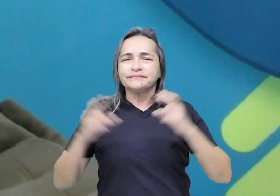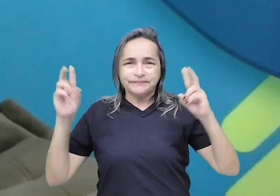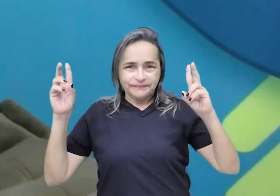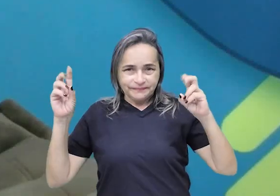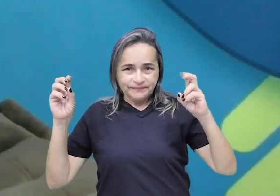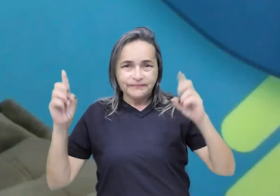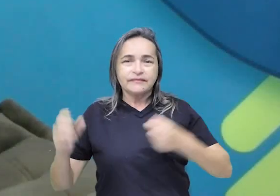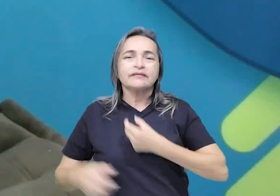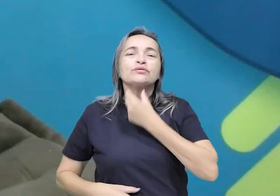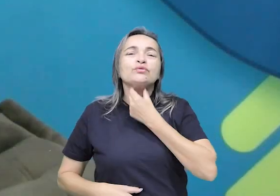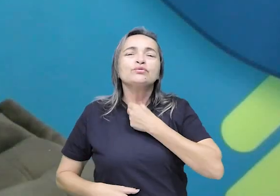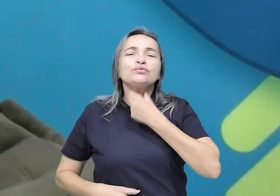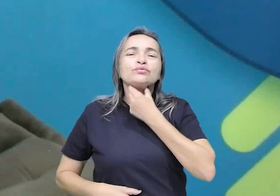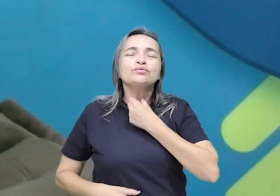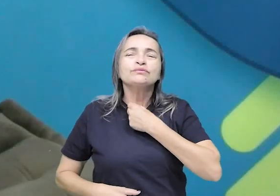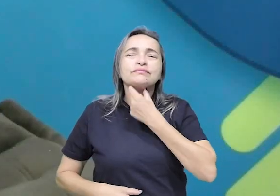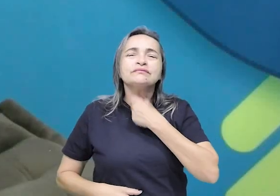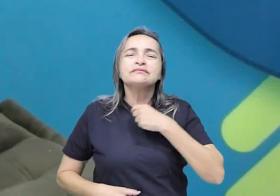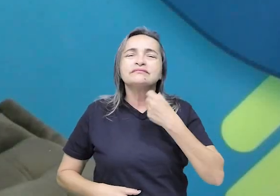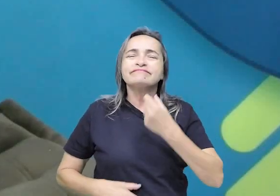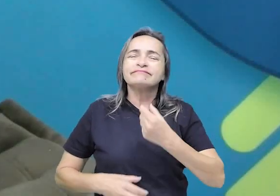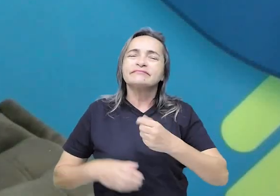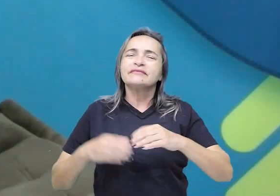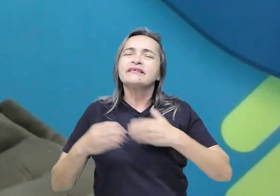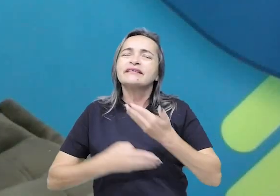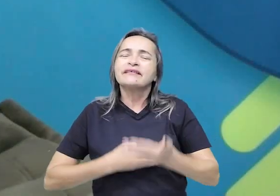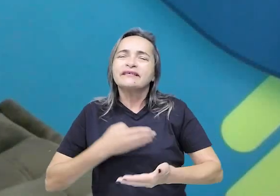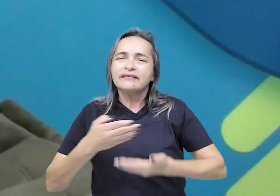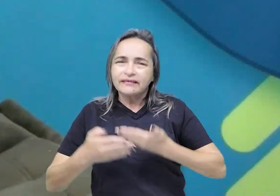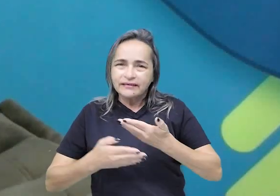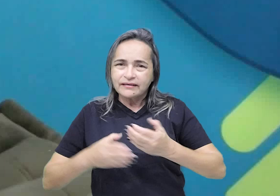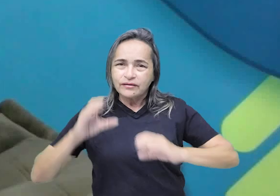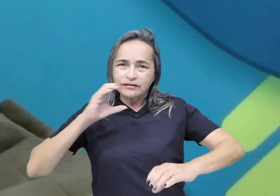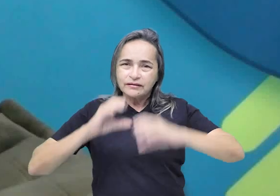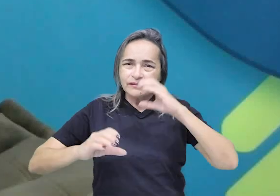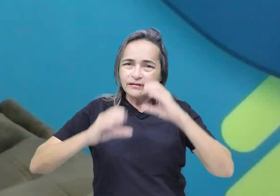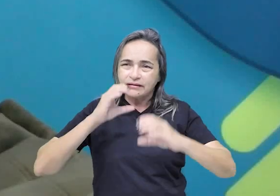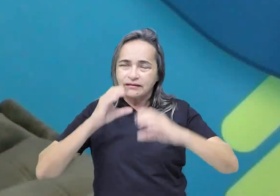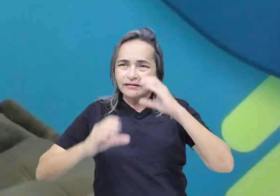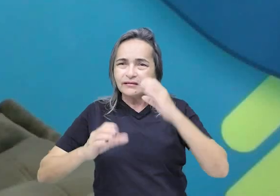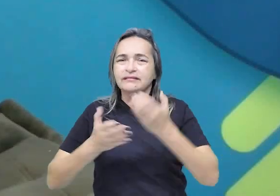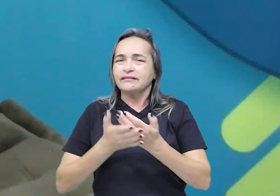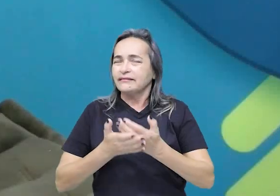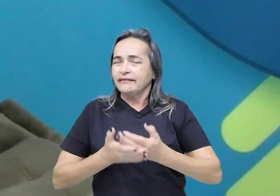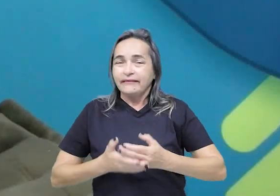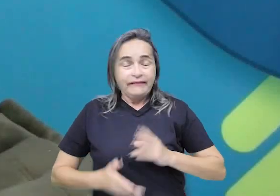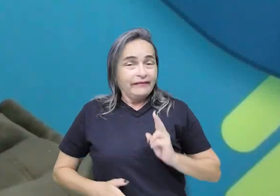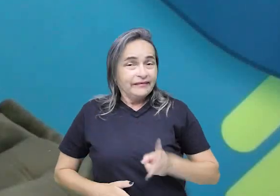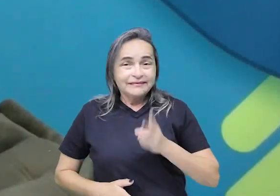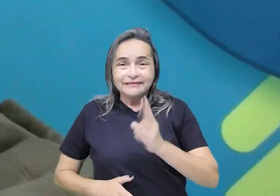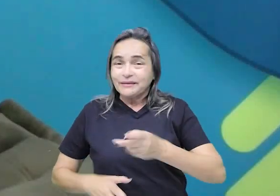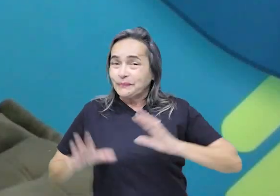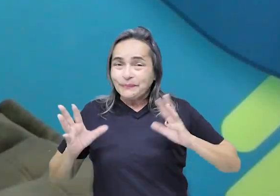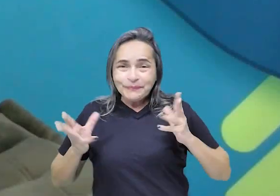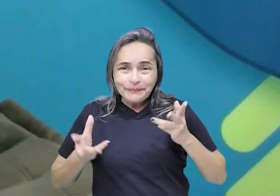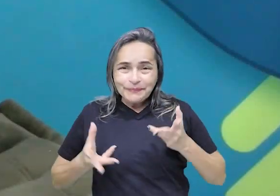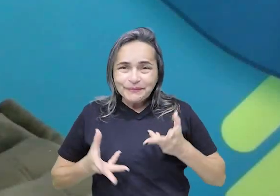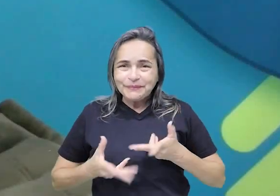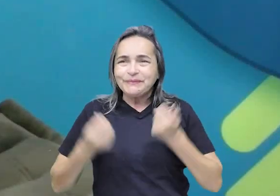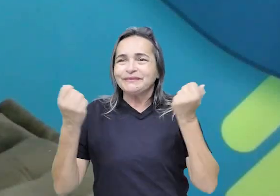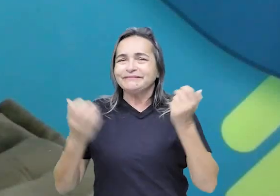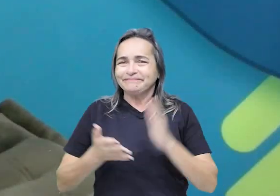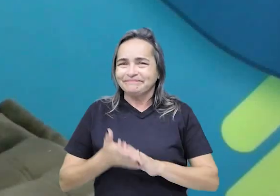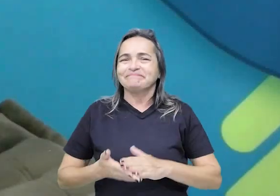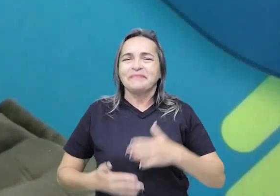aspectos fonoaudiológicos que envolvem a nossa comunicação, para mim, é sempre maravilhoso. Eu me sinto